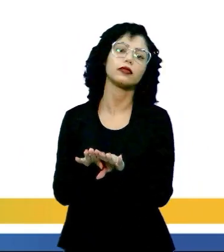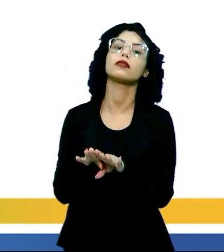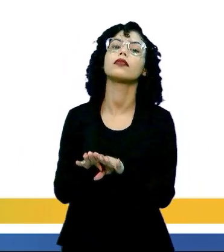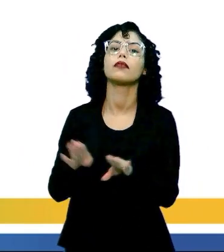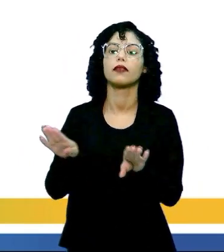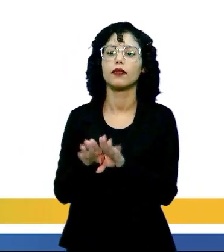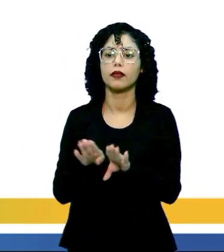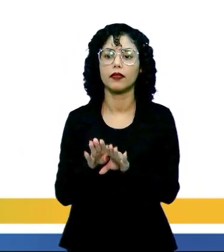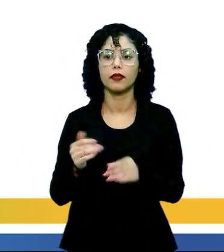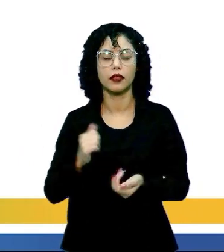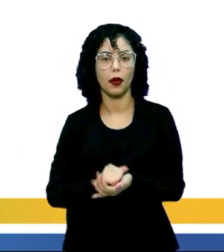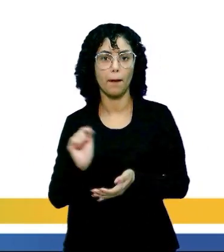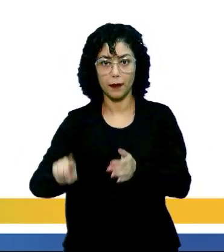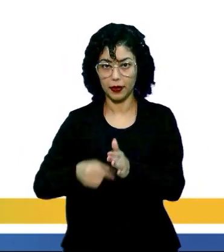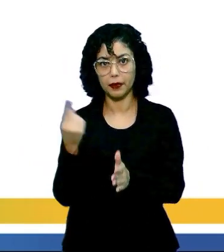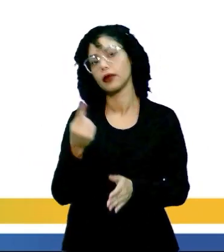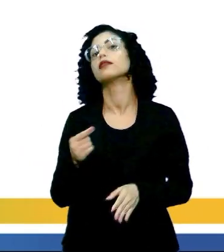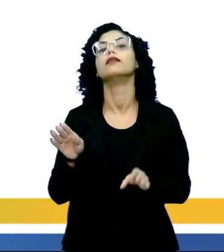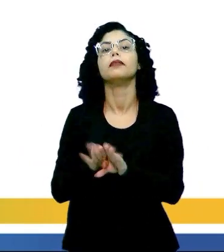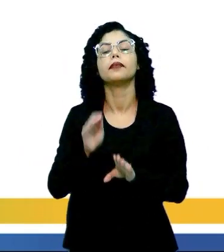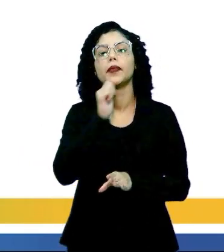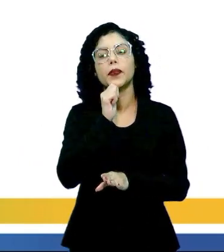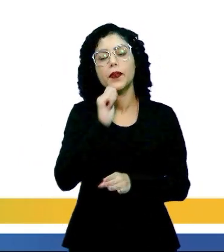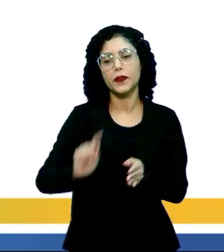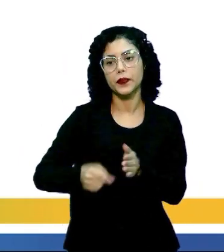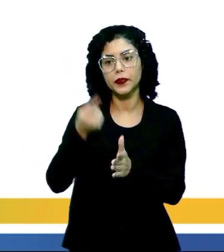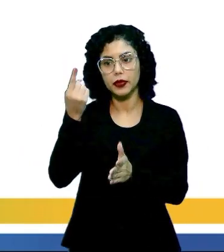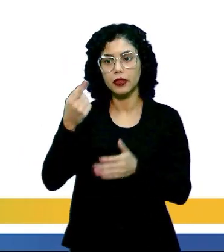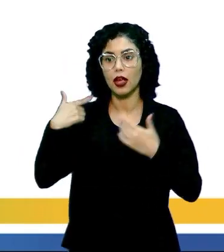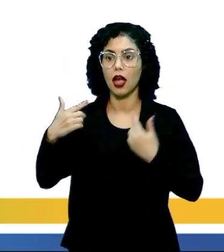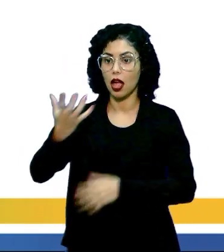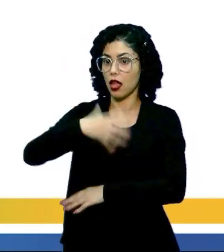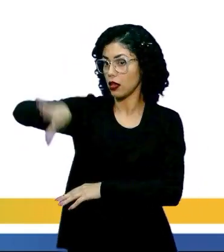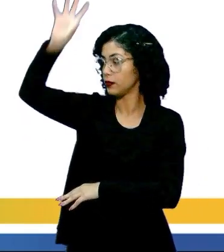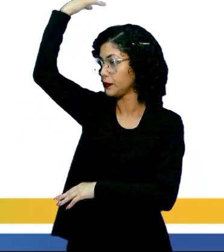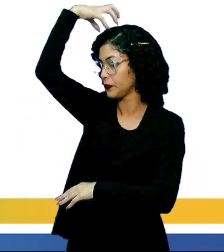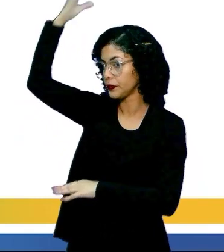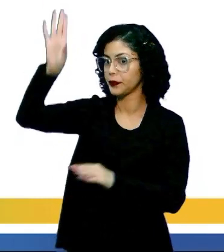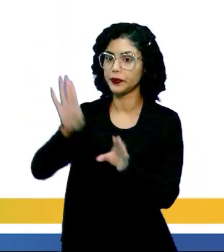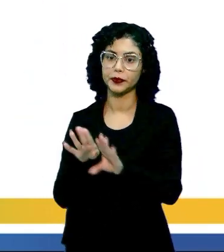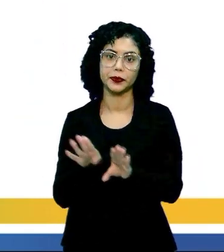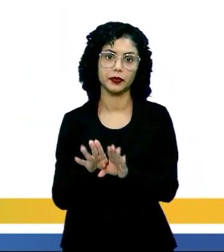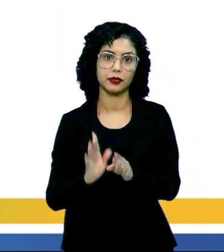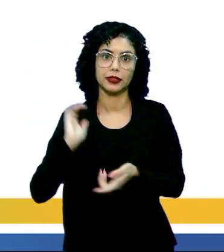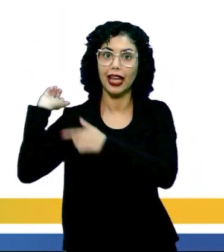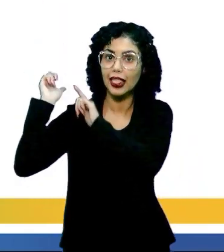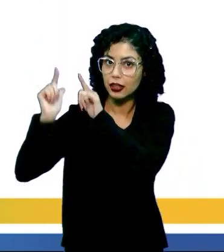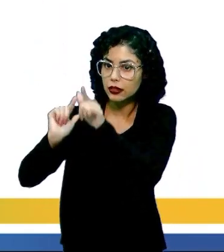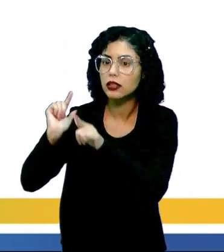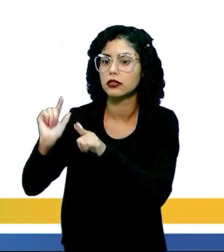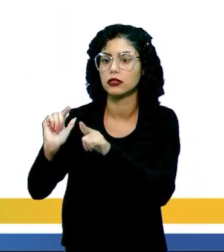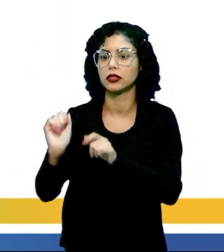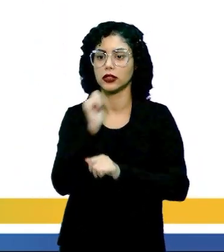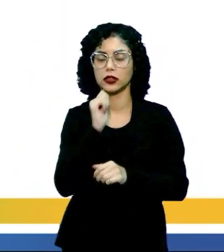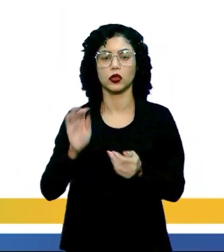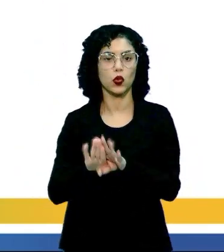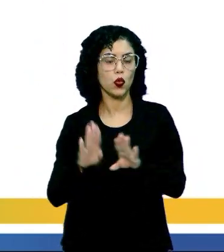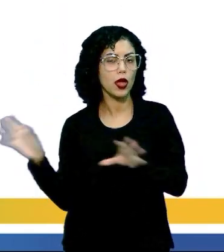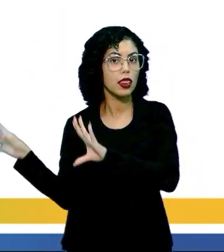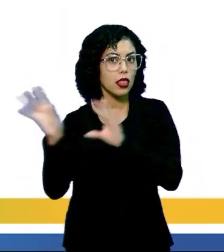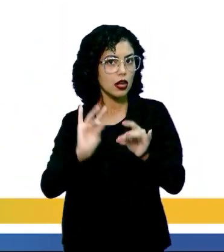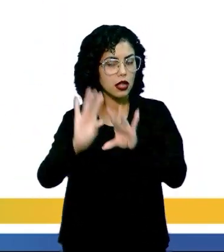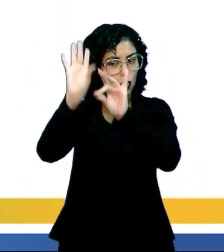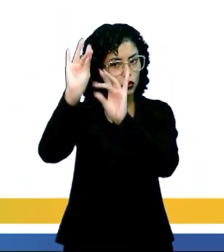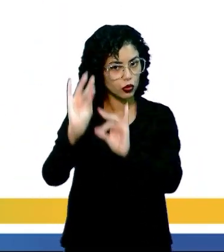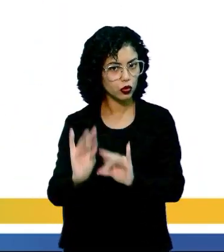foi o primeiro rei, né, mas que nem eu estou falando para vocês, é uma versão lendária. E aí a gente vai